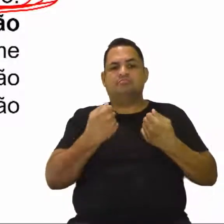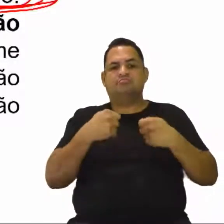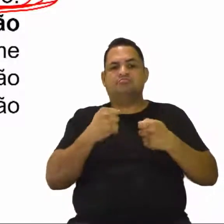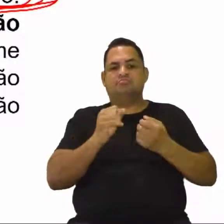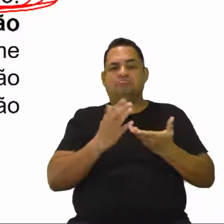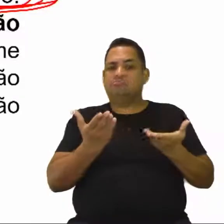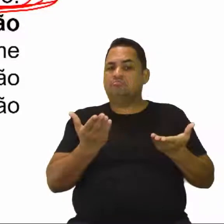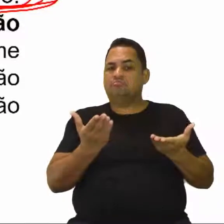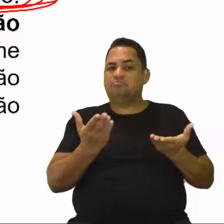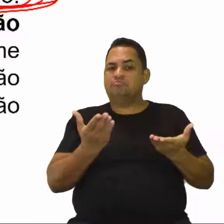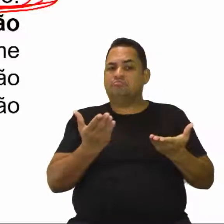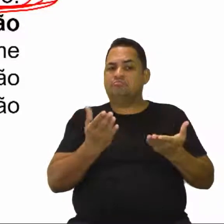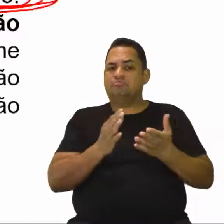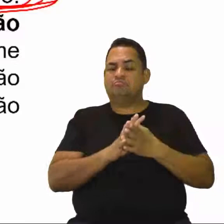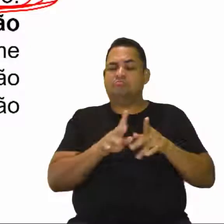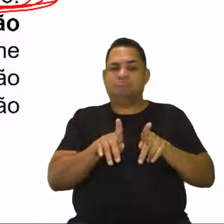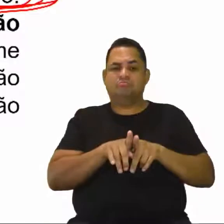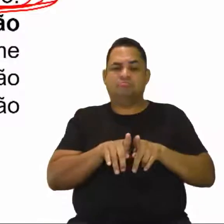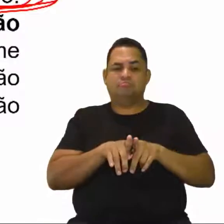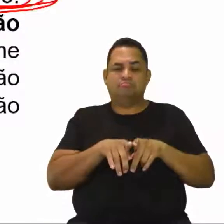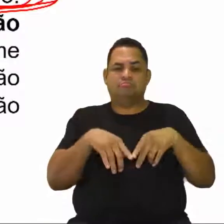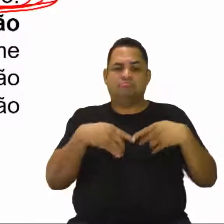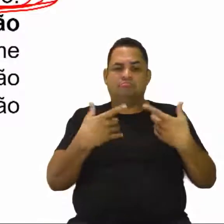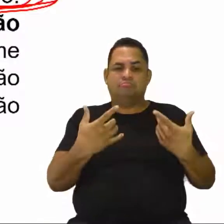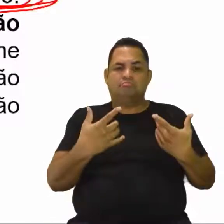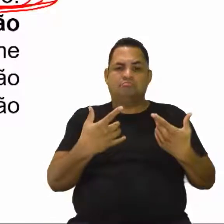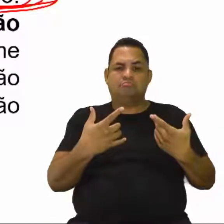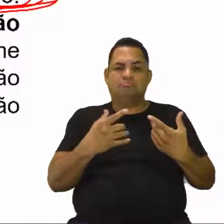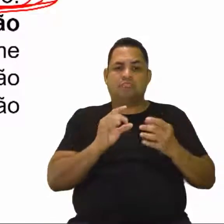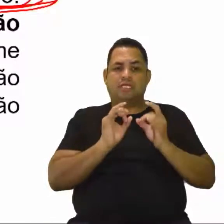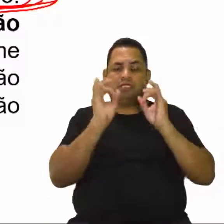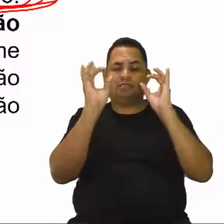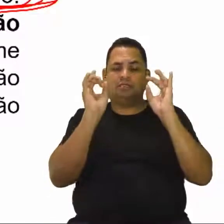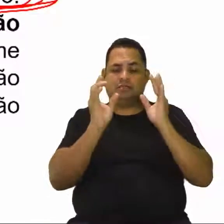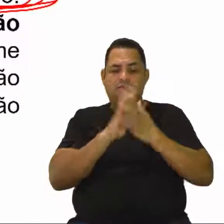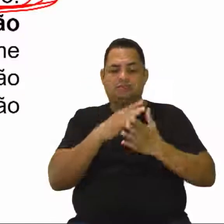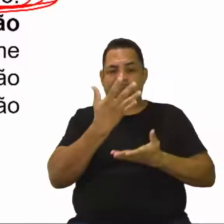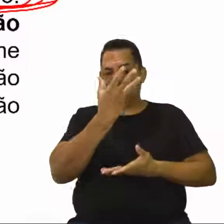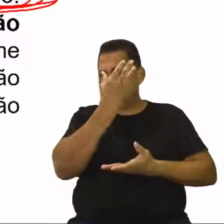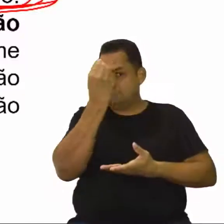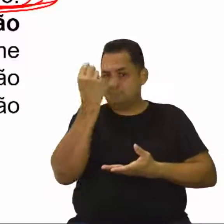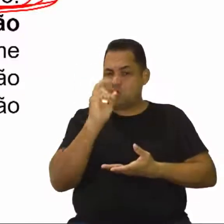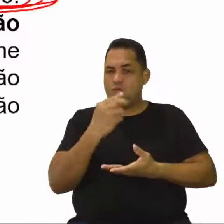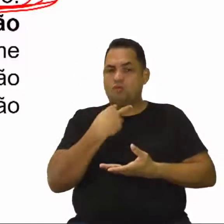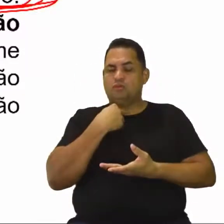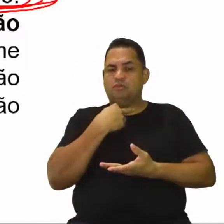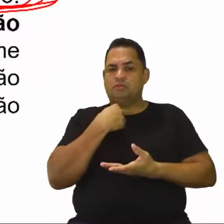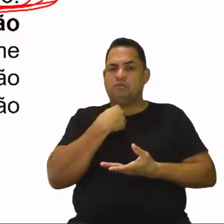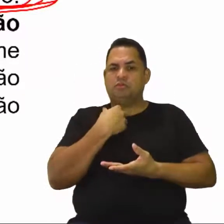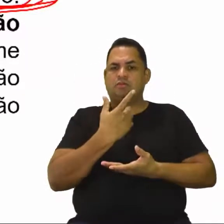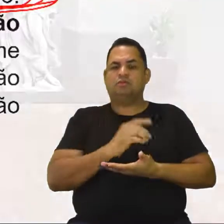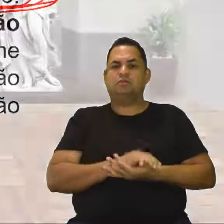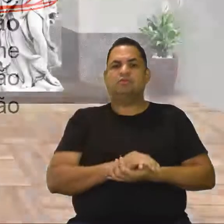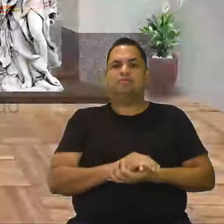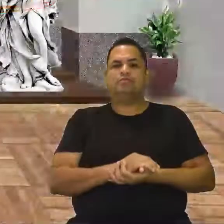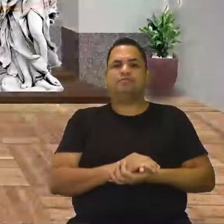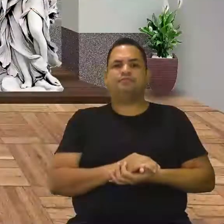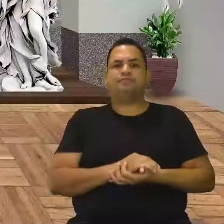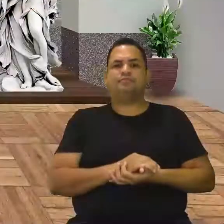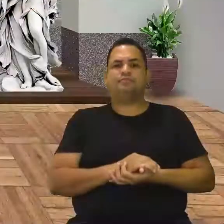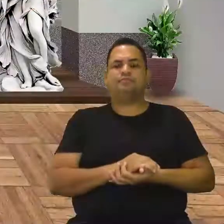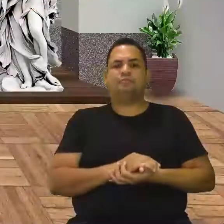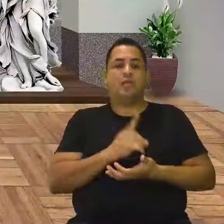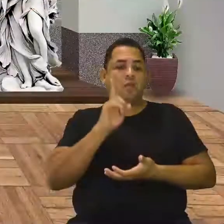surpresos, né? Também. Só que tem um detalhe que você está esquecendo aí, aluno. Vem para mim. Tem um detalhe, aluno.